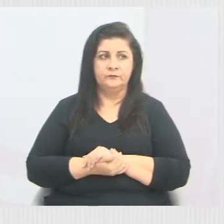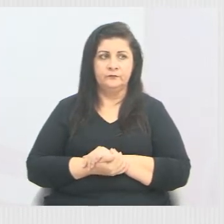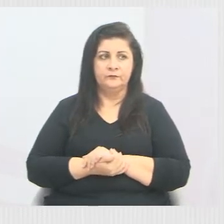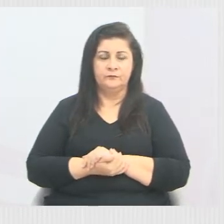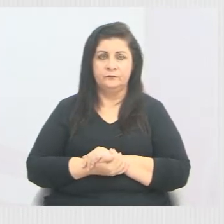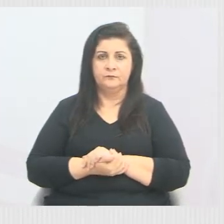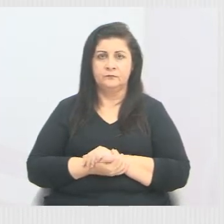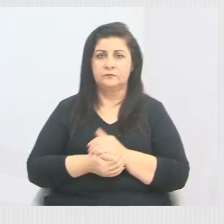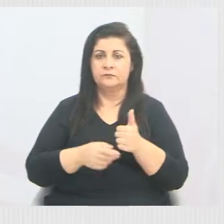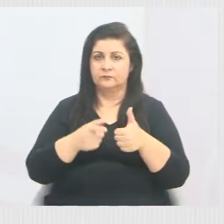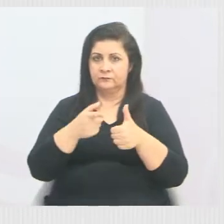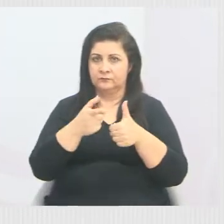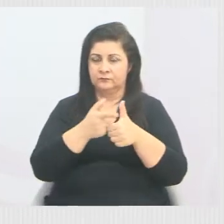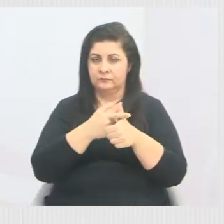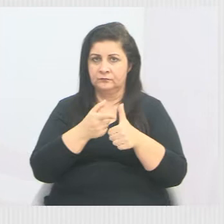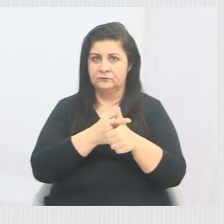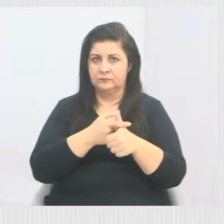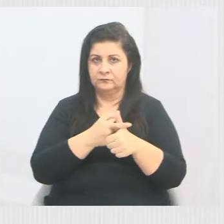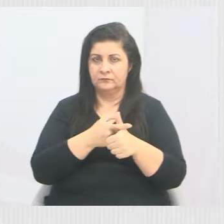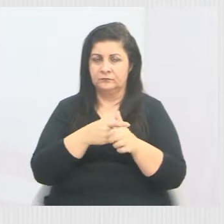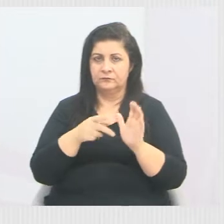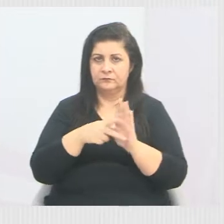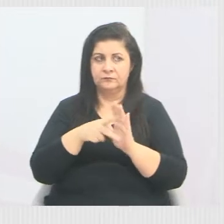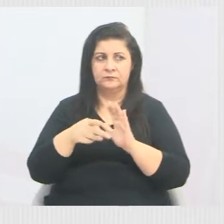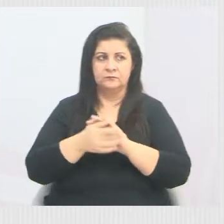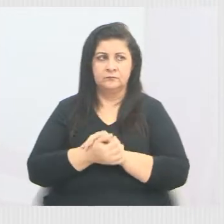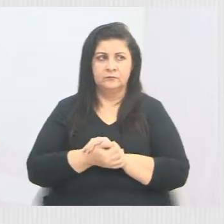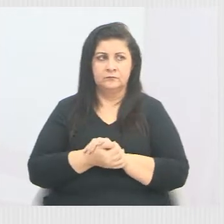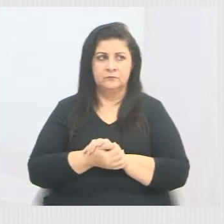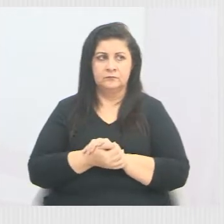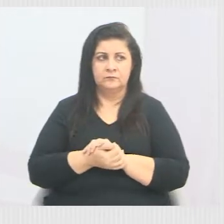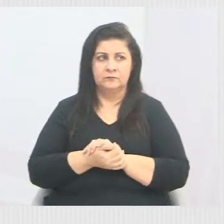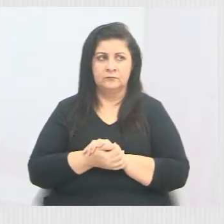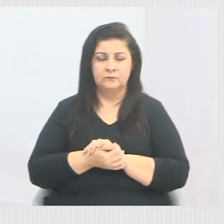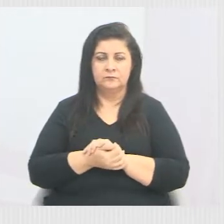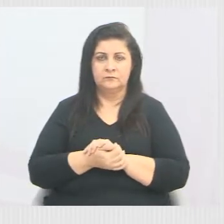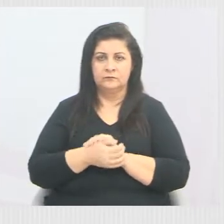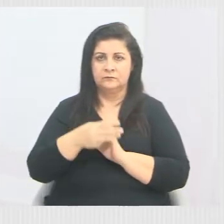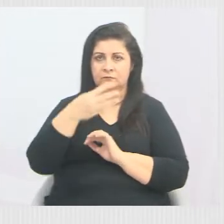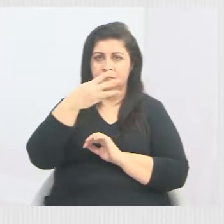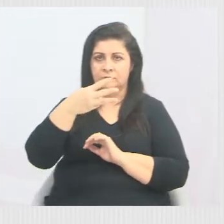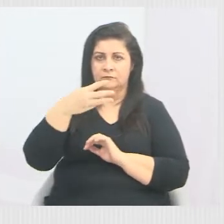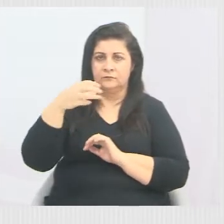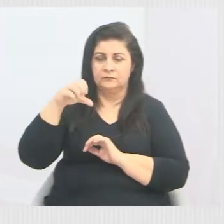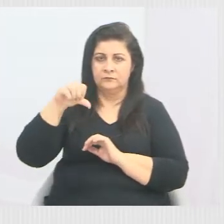Agora vamos falar sobre a dívida consolidada. A dívida consolidada, ela está na ordem de